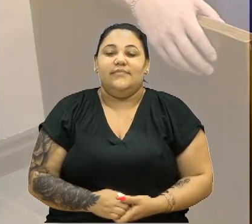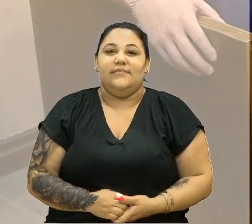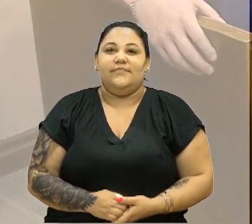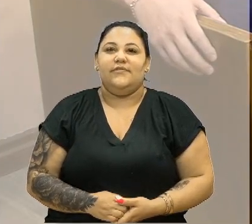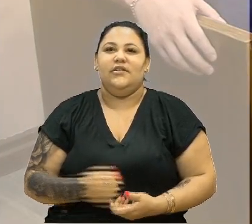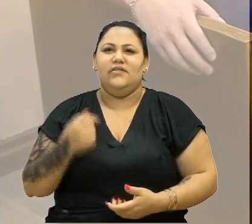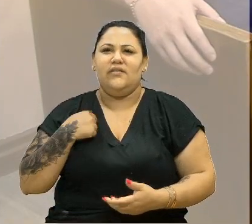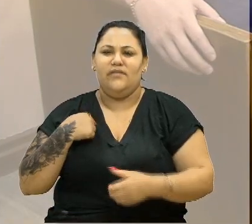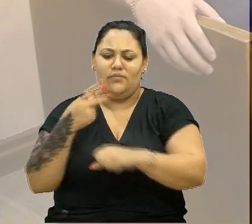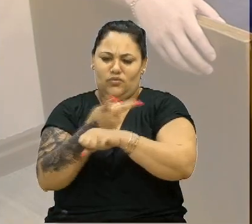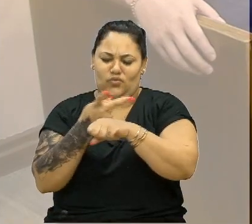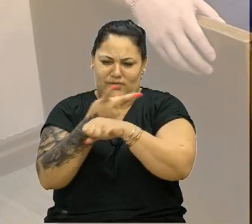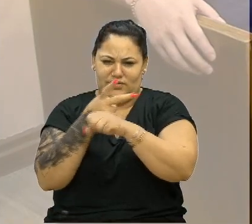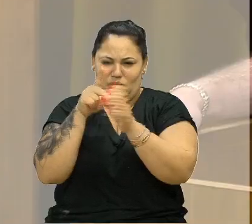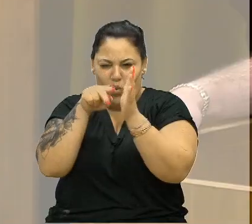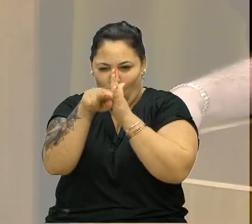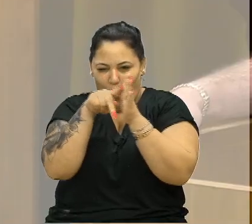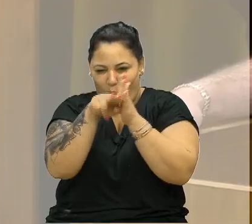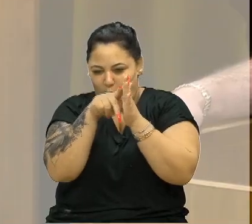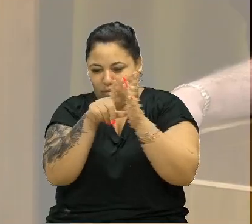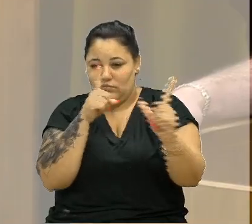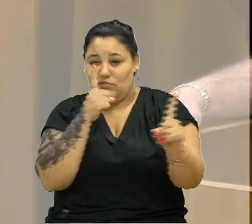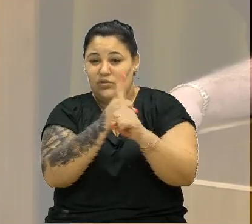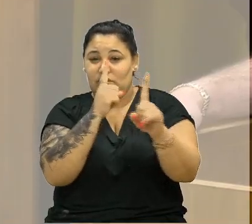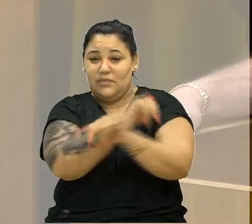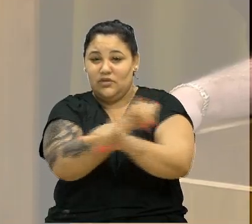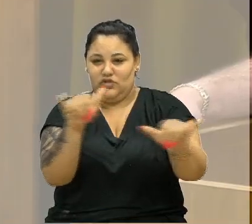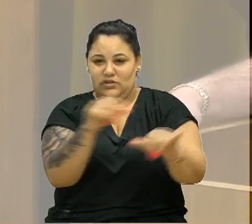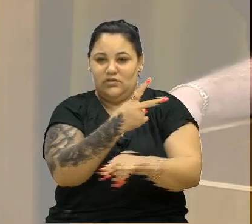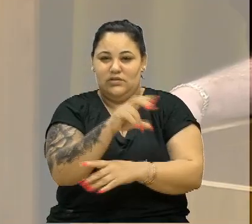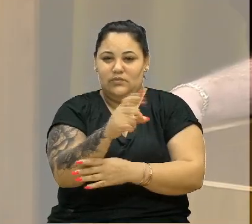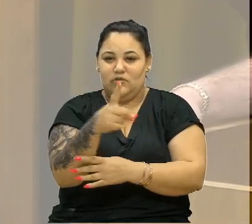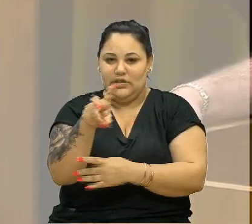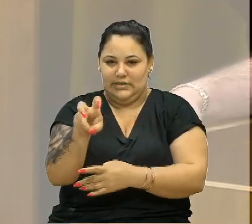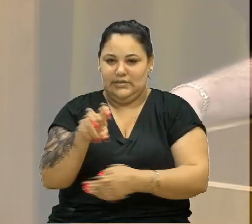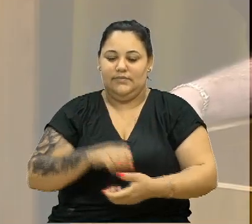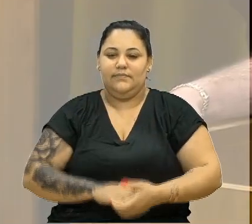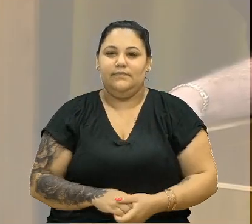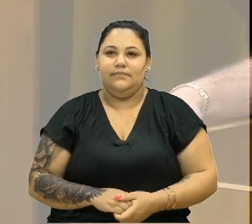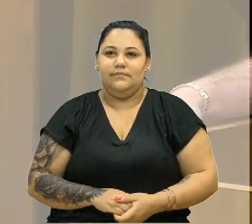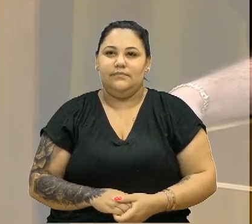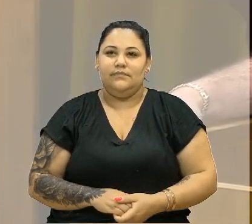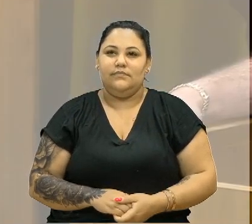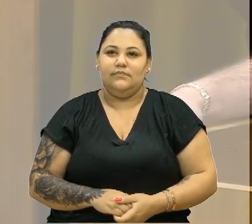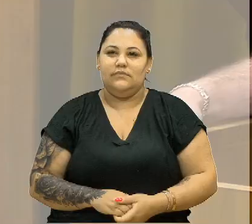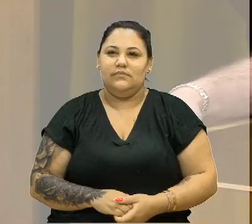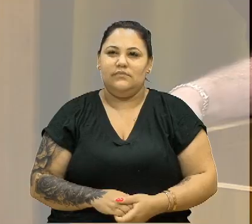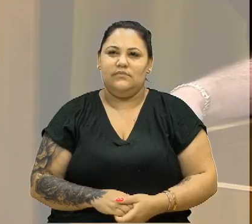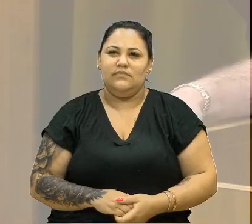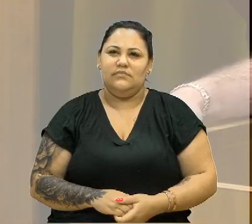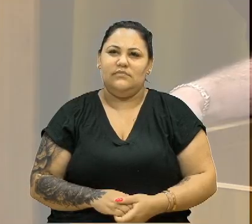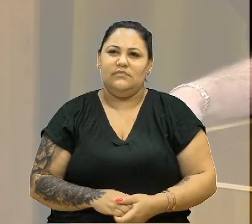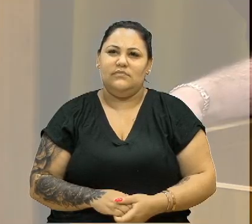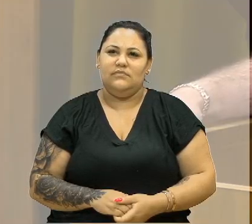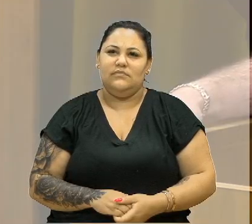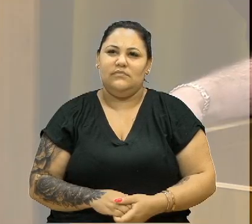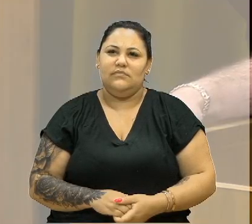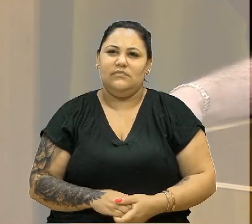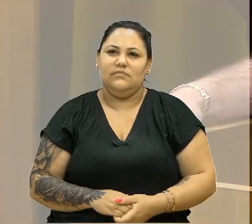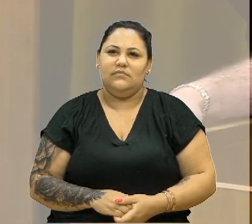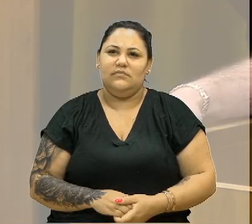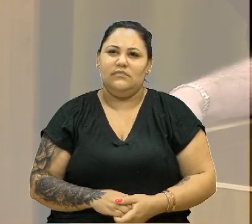Google e encontrei uma notícia de 2015. Direita invade... Não é a